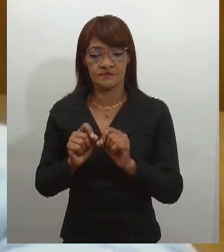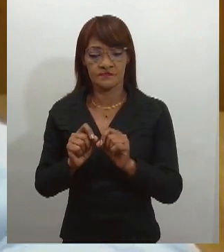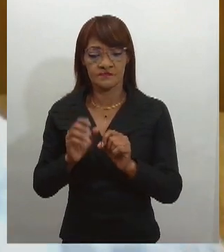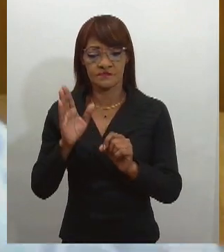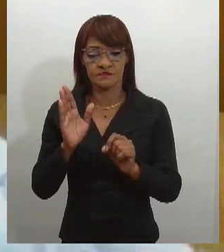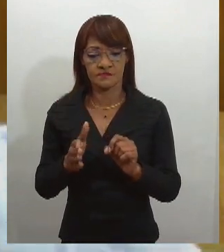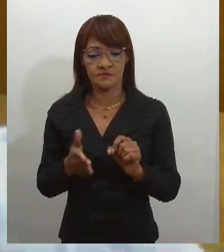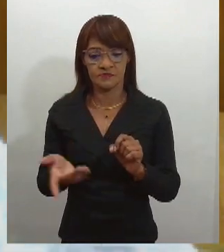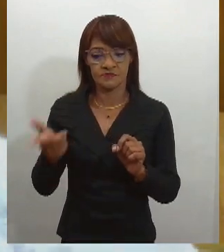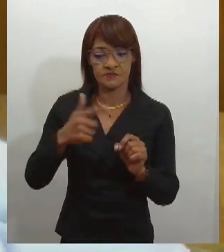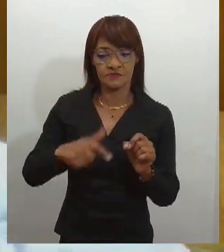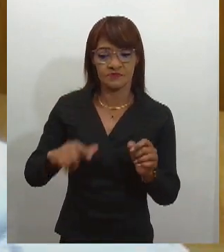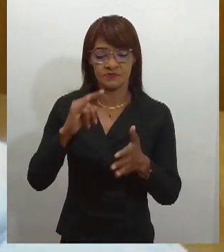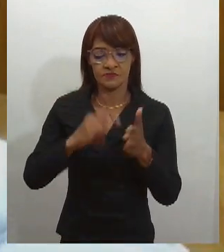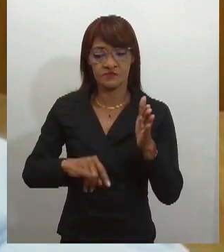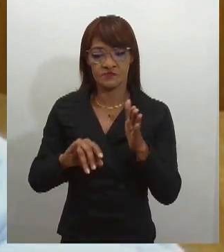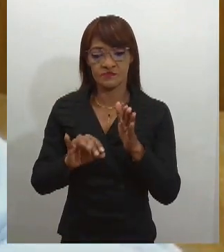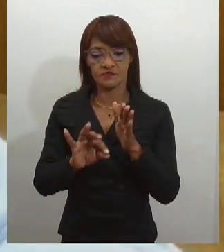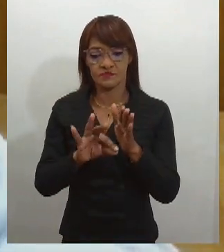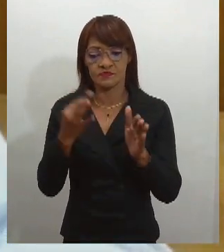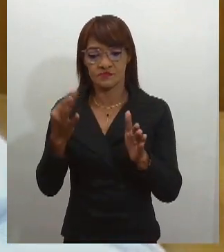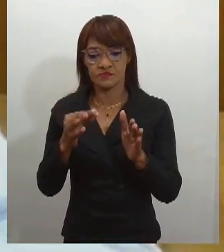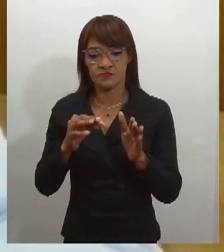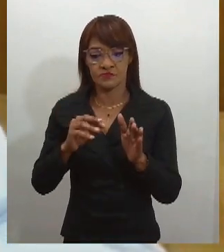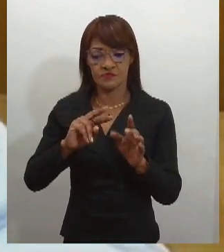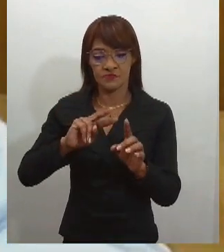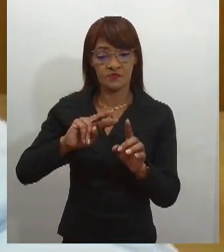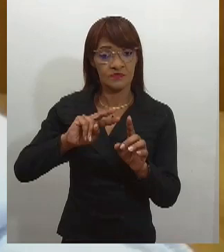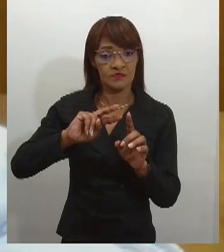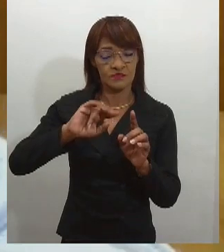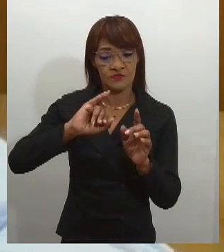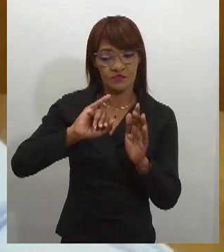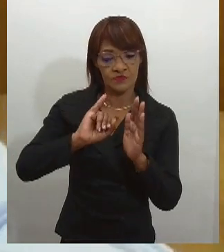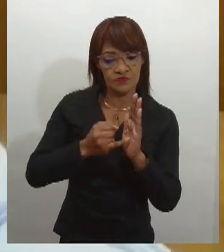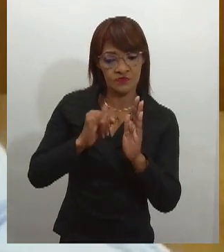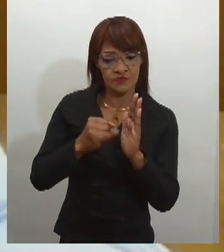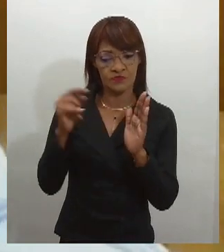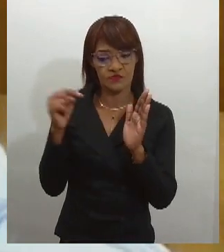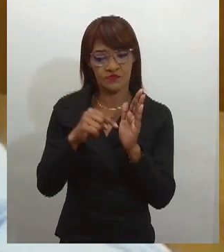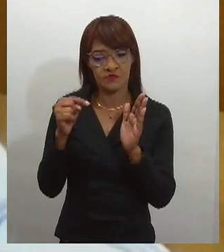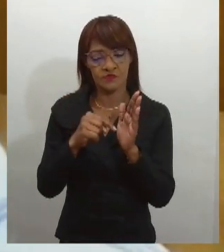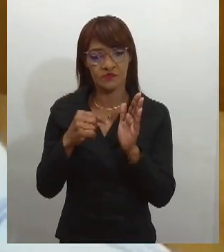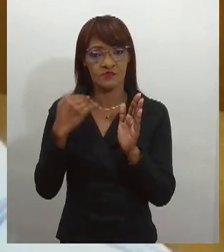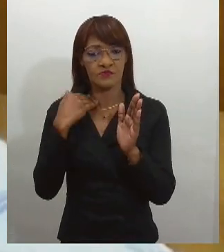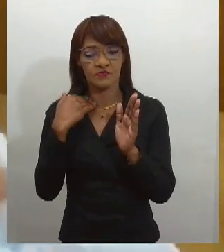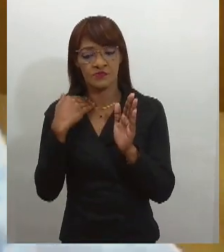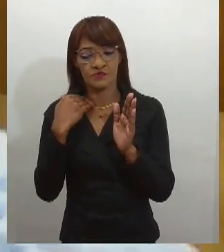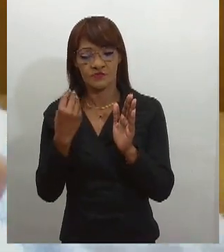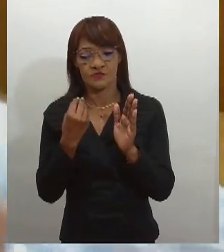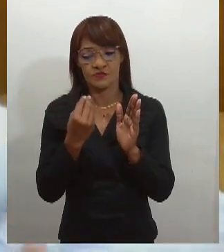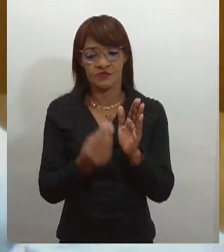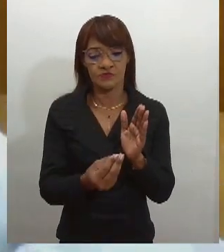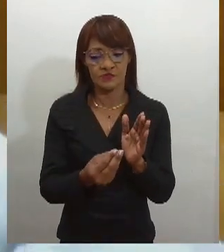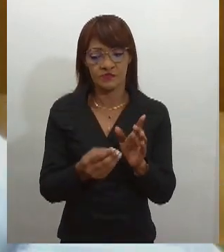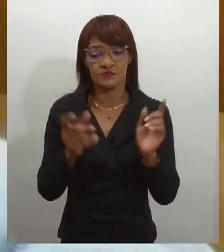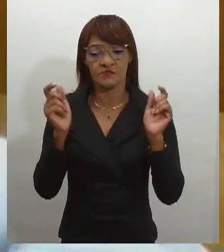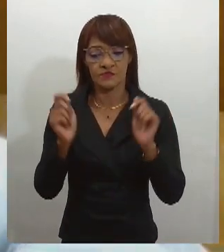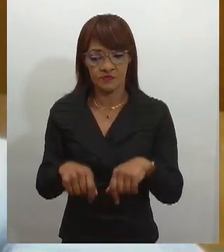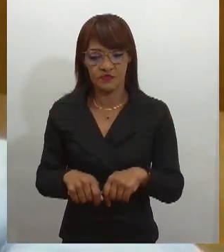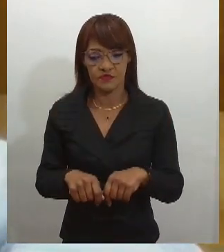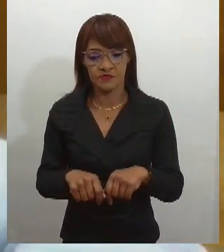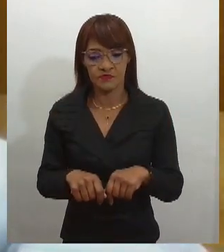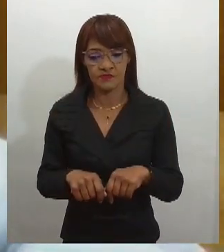contrato. Então, esses juros que estão aí hoje arbitrados pelo banco, ele pode entrar com uma ação,